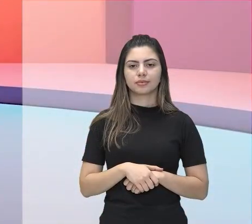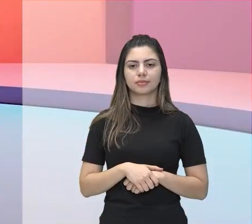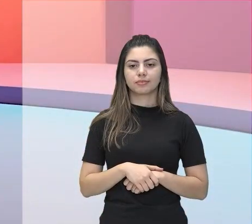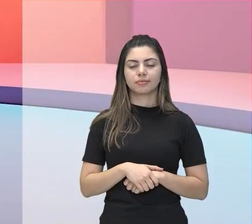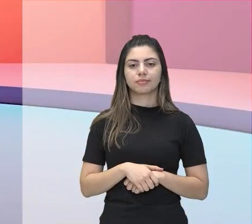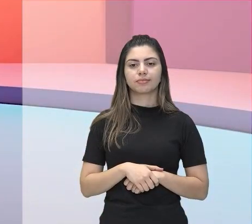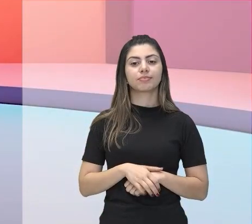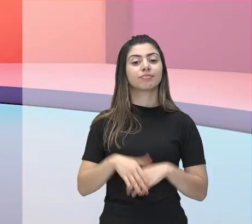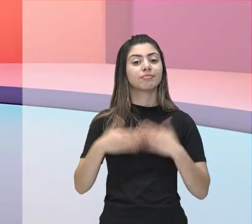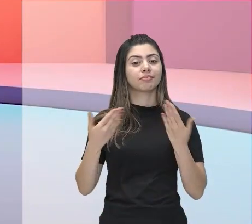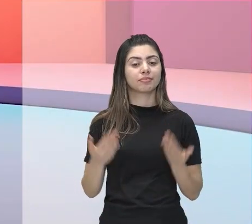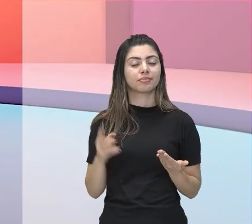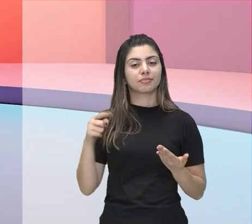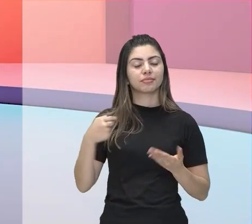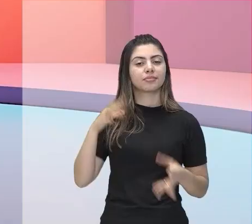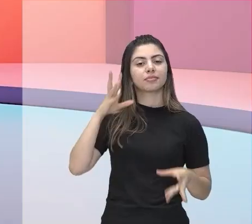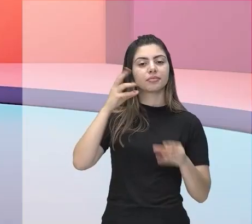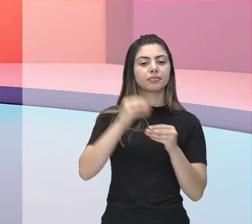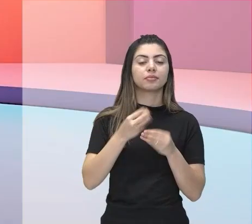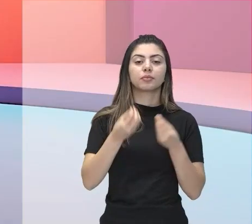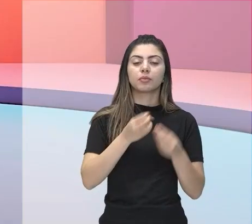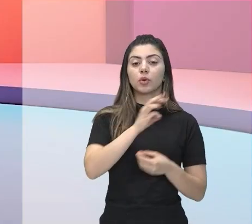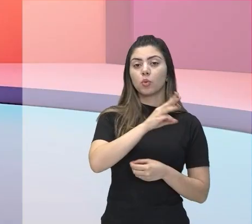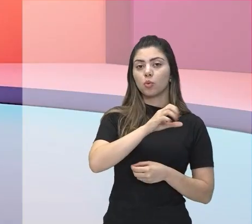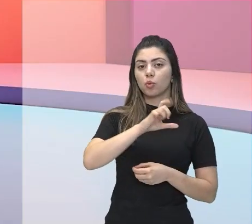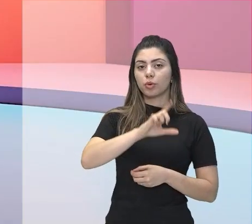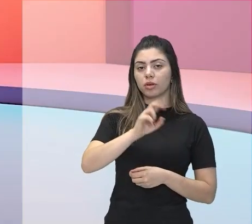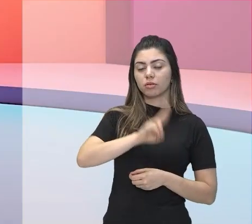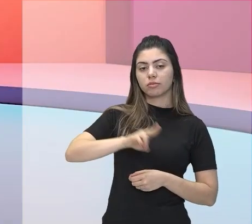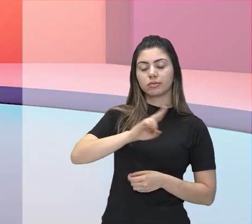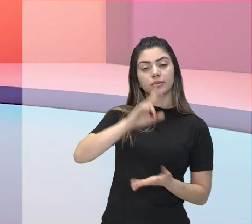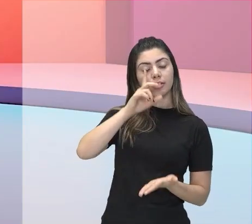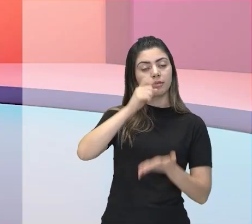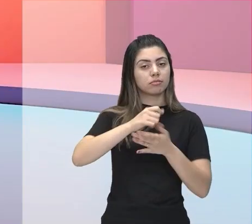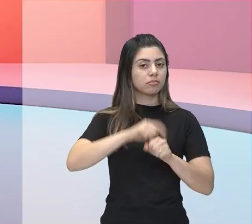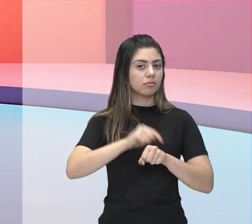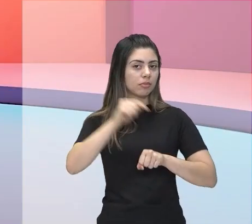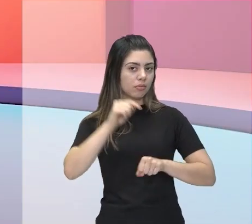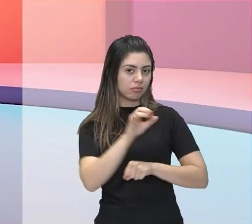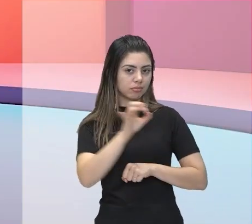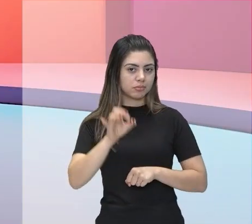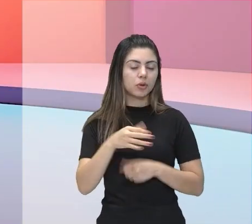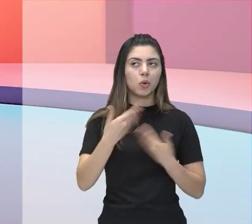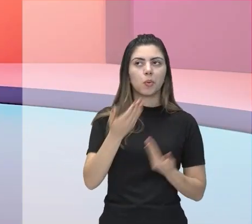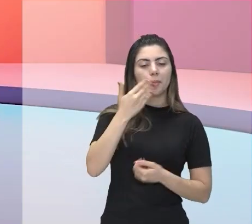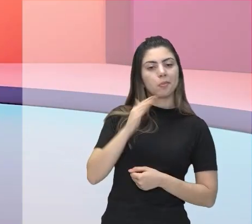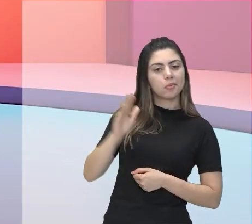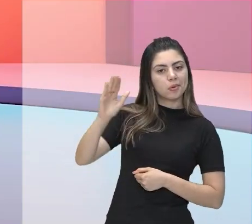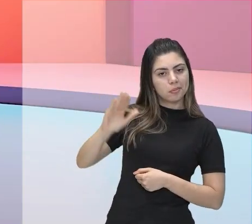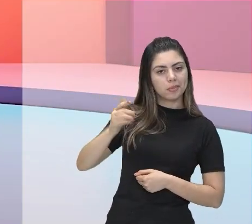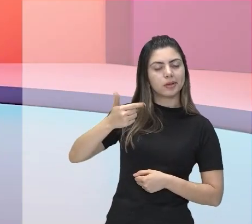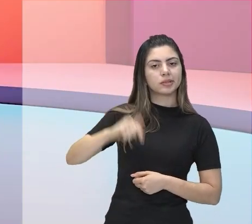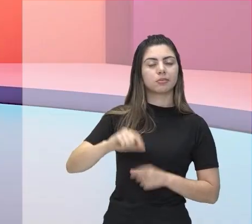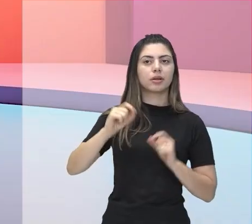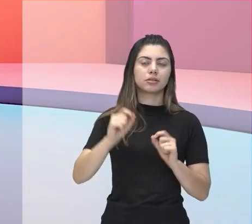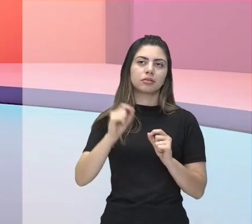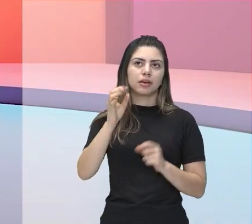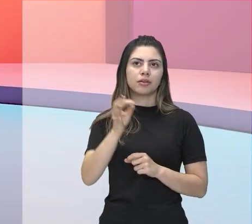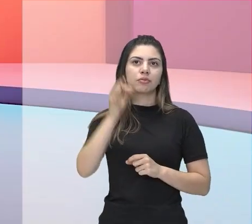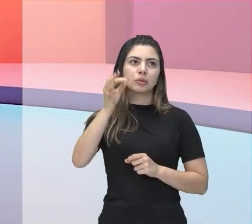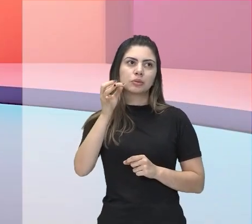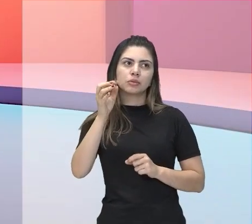Então vamos revisar? Usamos will para decisões instantâneas, promessas e previsões